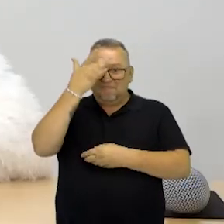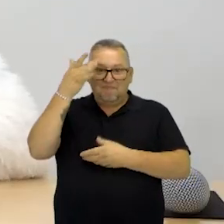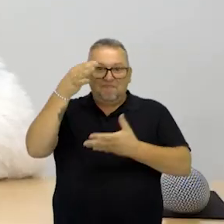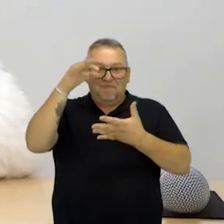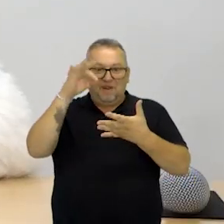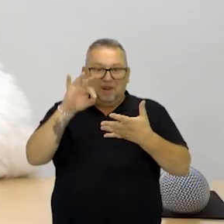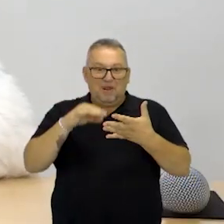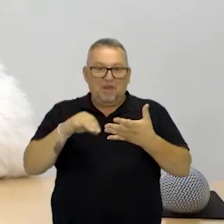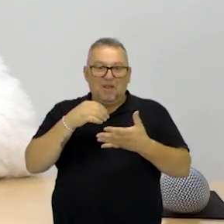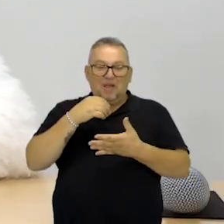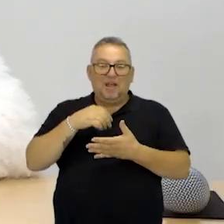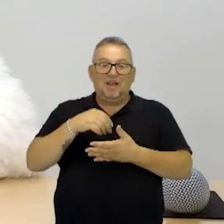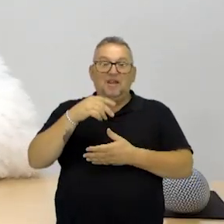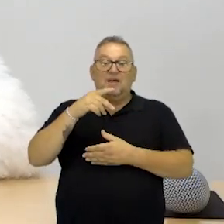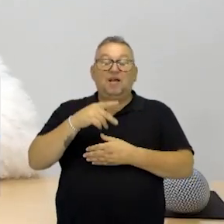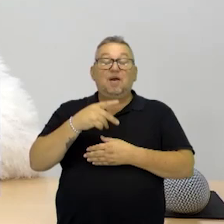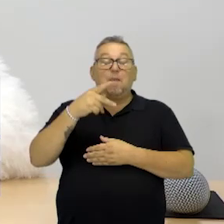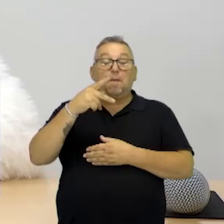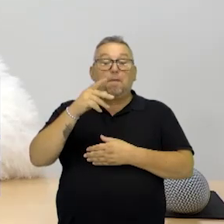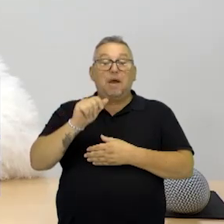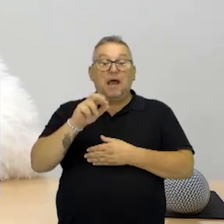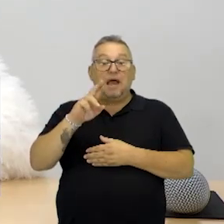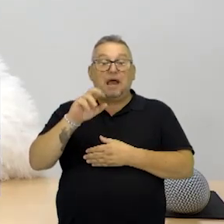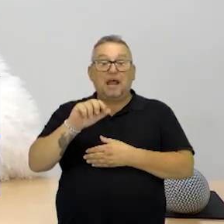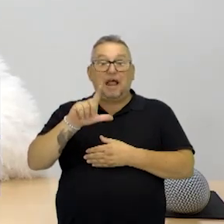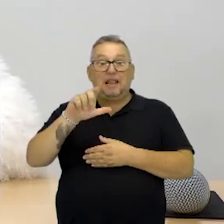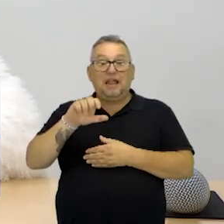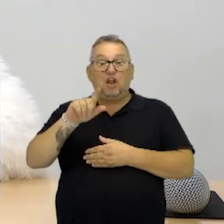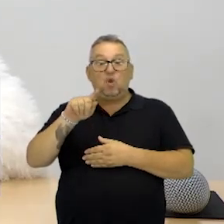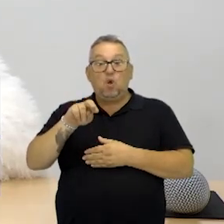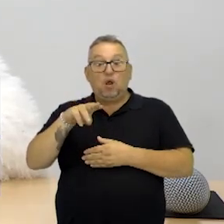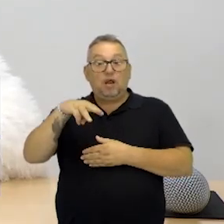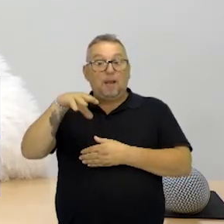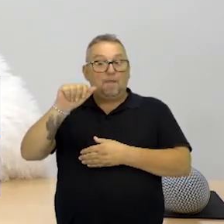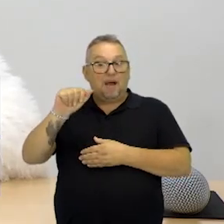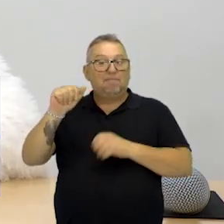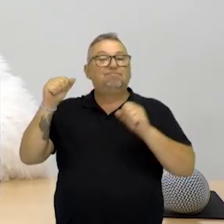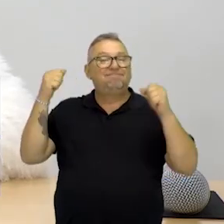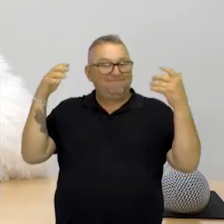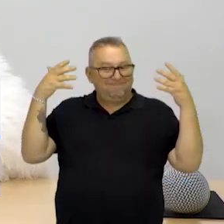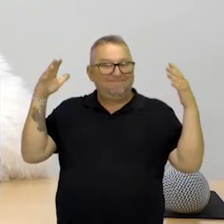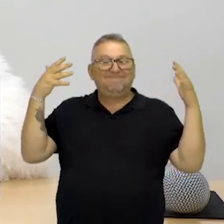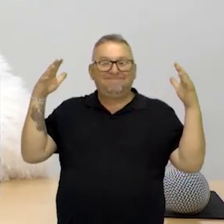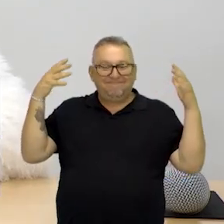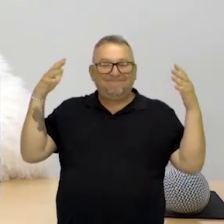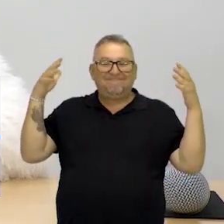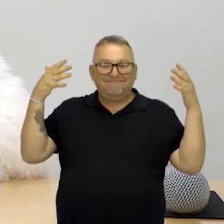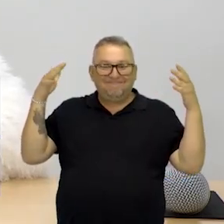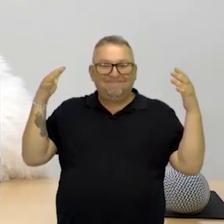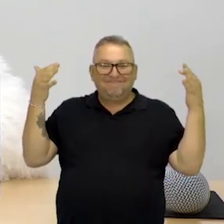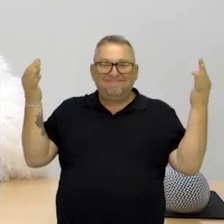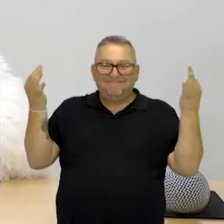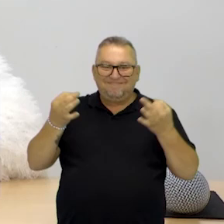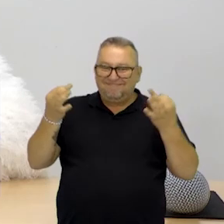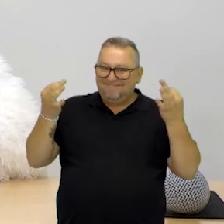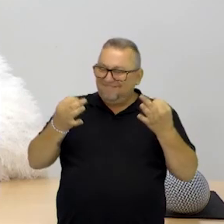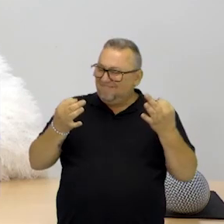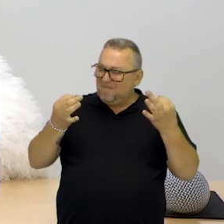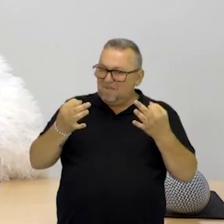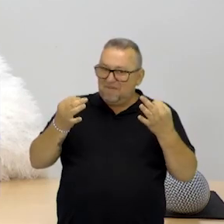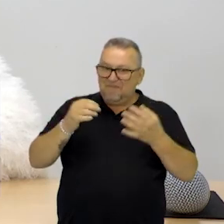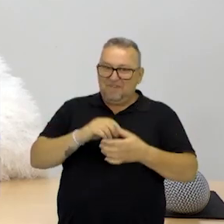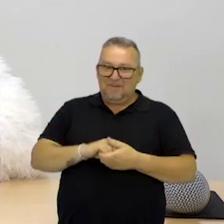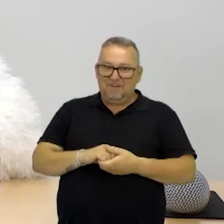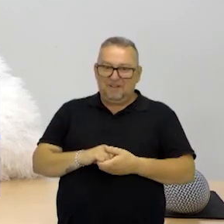aqui, ó. Disseram paralelogramo, 70% paralelogramo. Aê! Muito bom. 14%